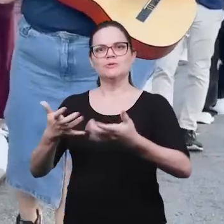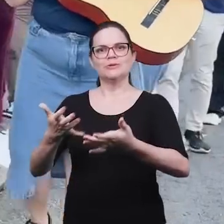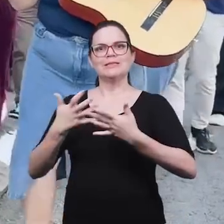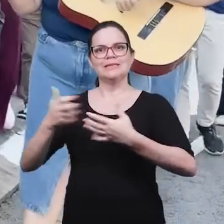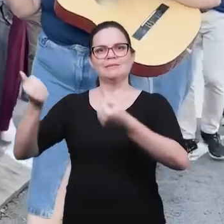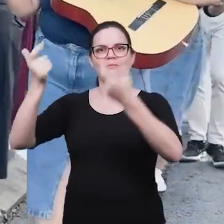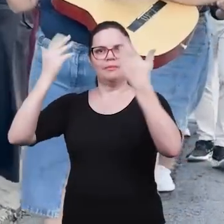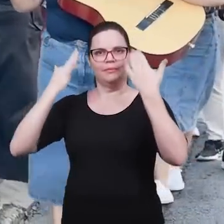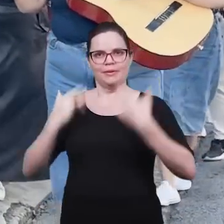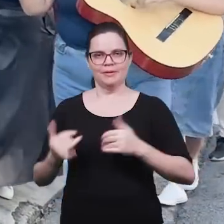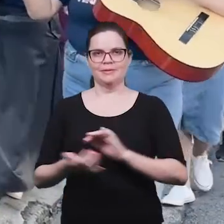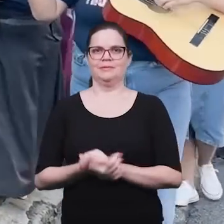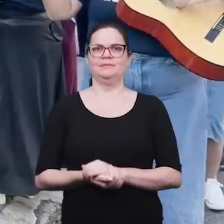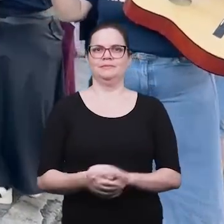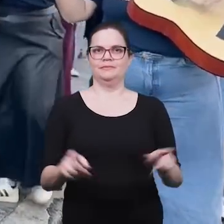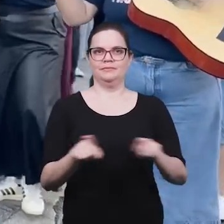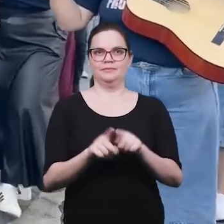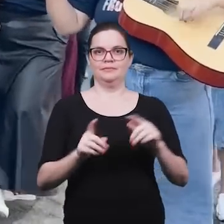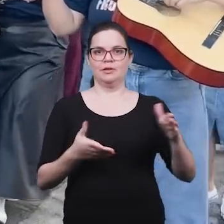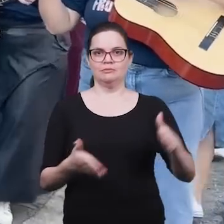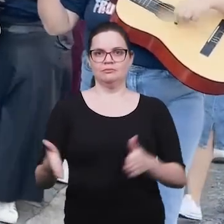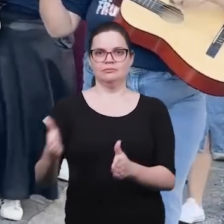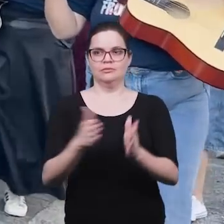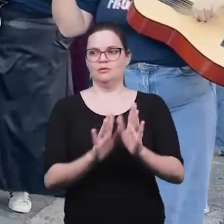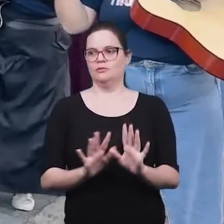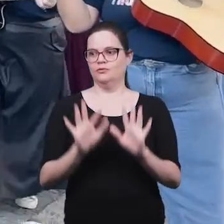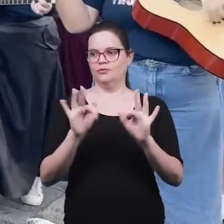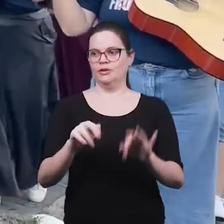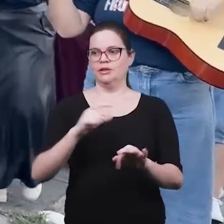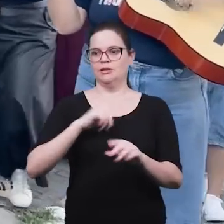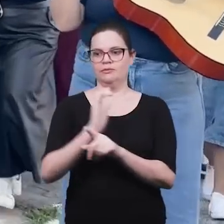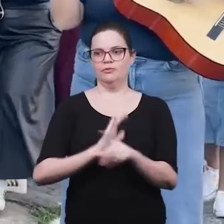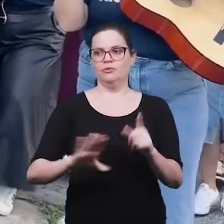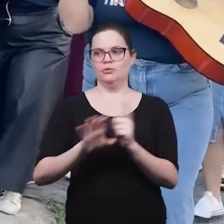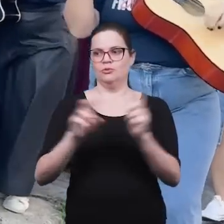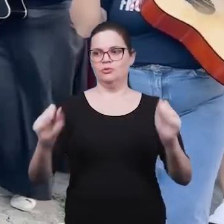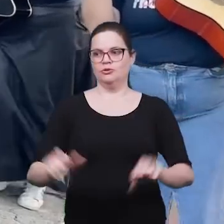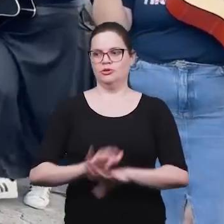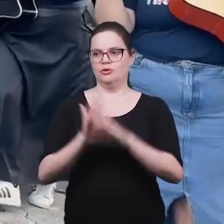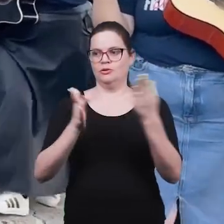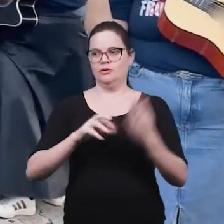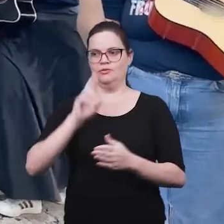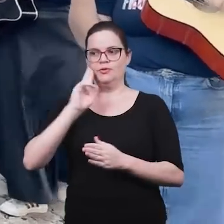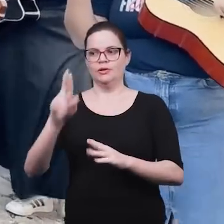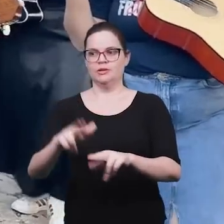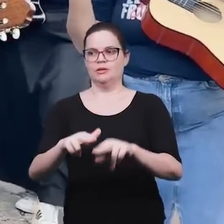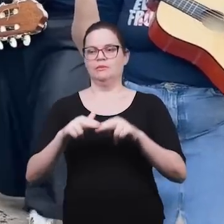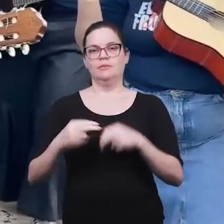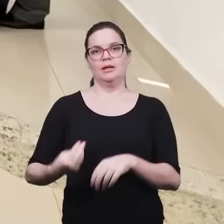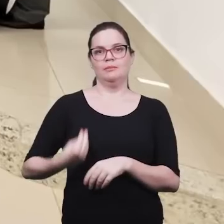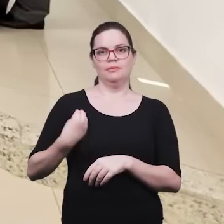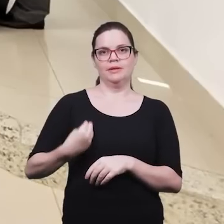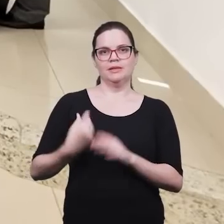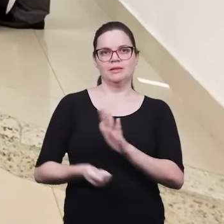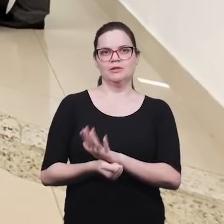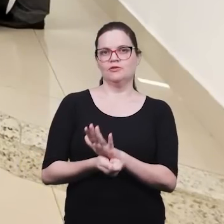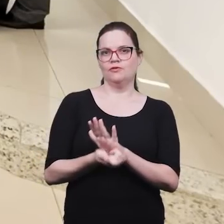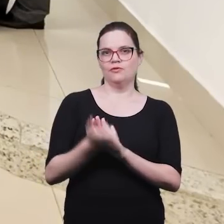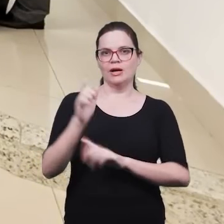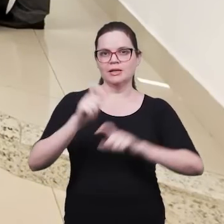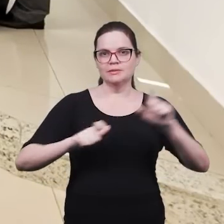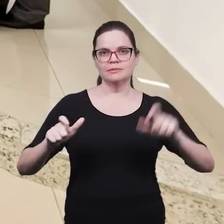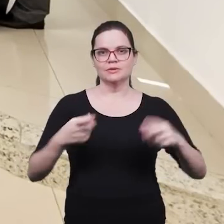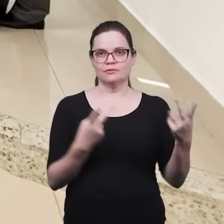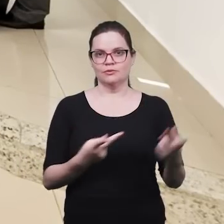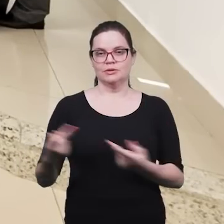presença. A jornada encerrou com um culto de glorificação ao Senhor, que contou com a presença de muitos visitantes, frutos